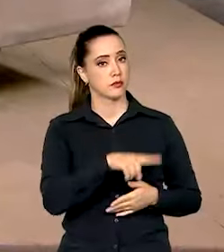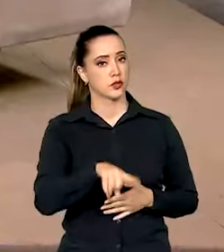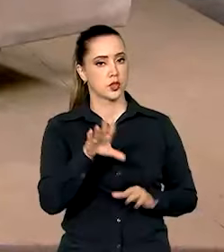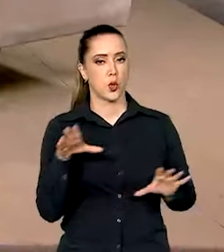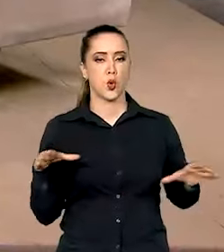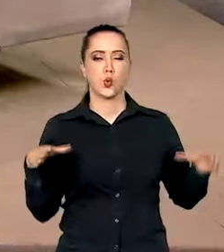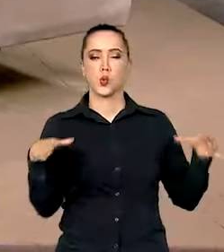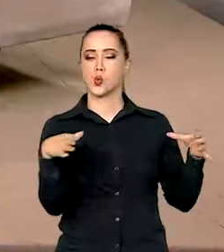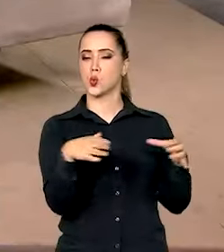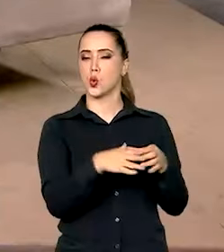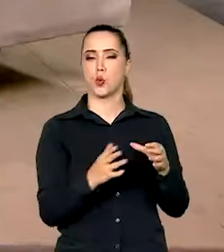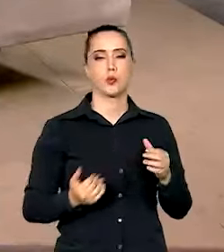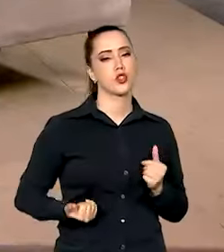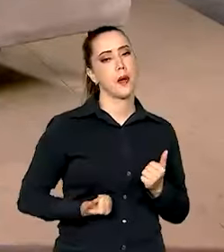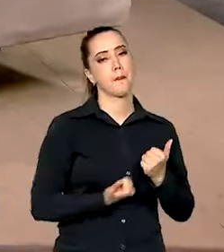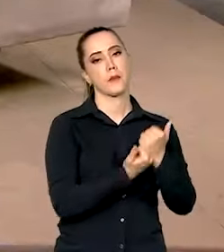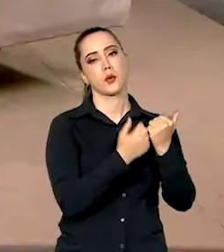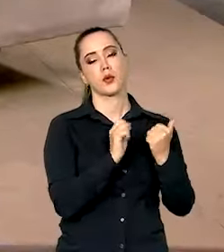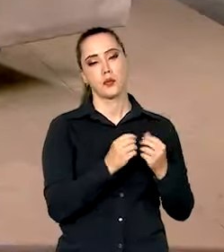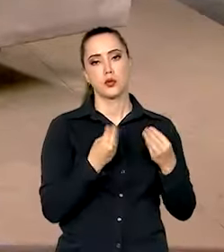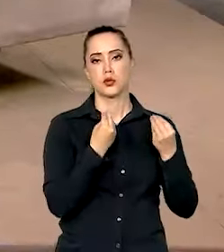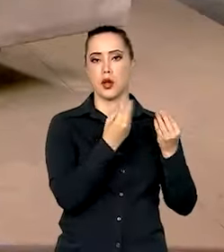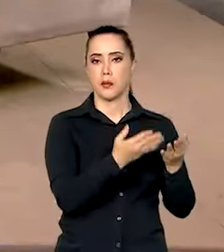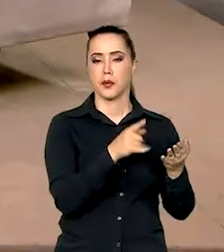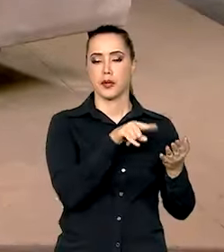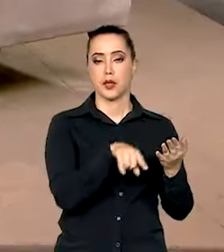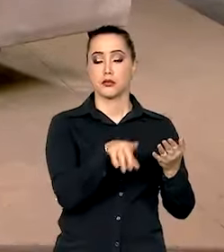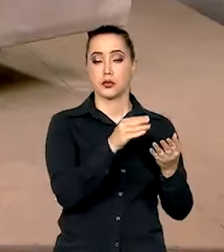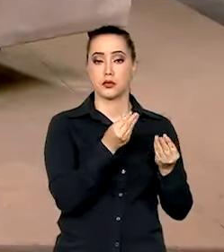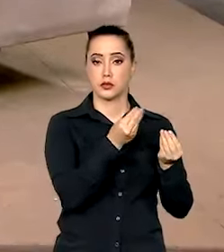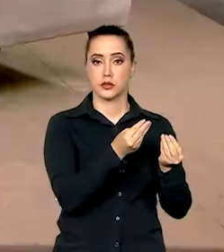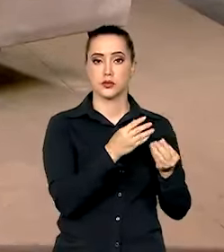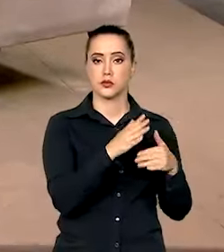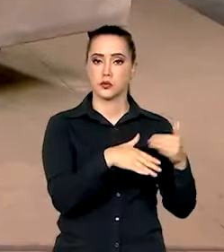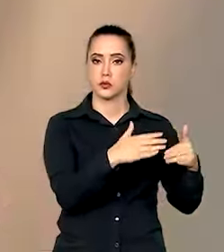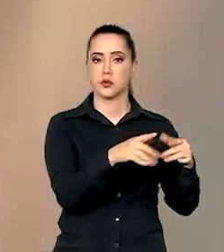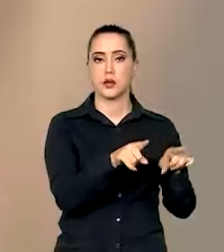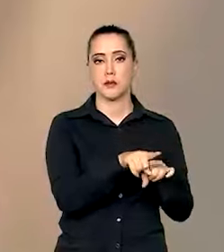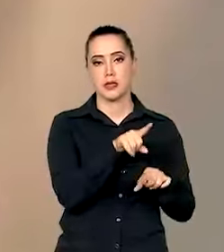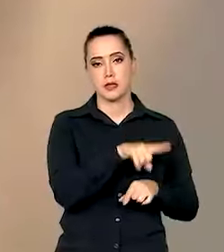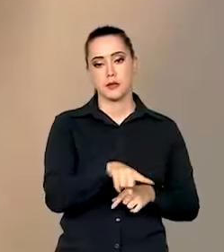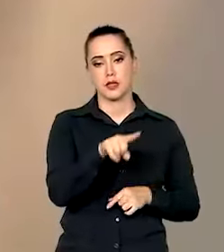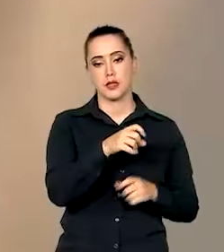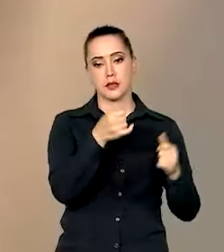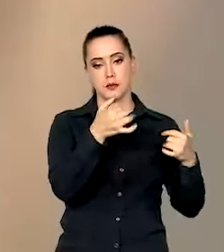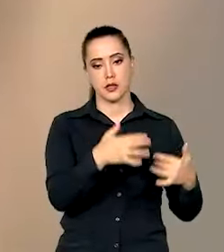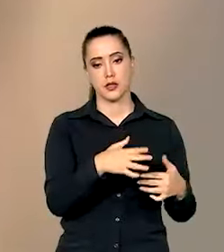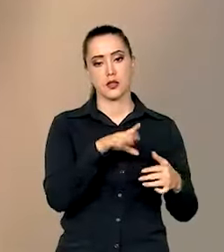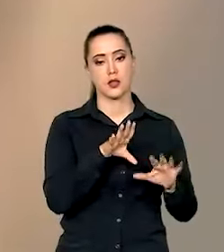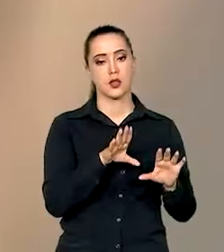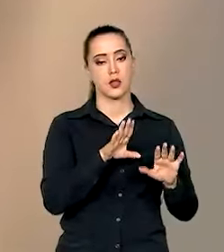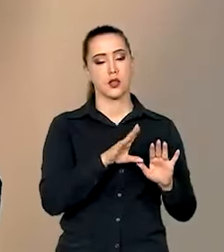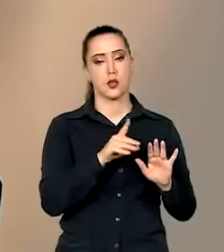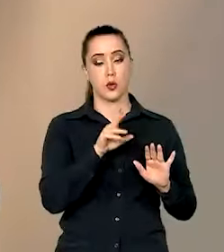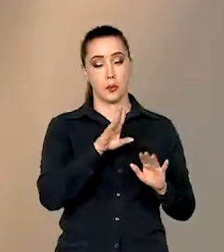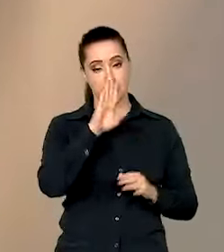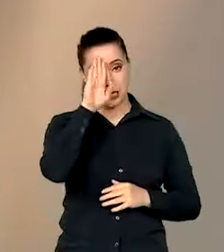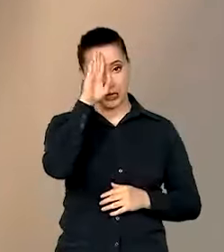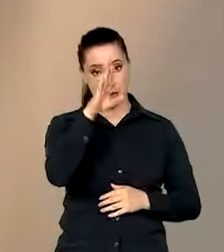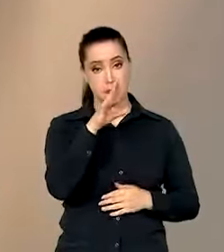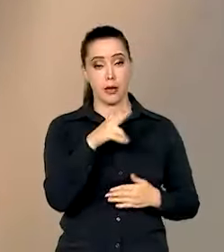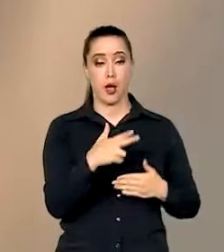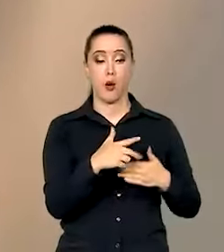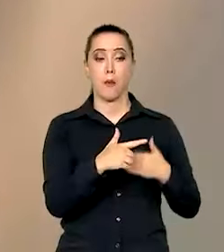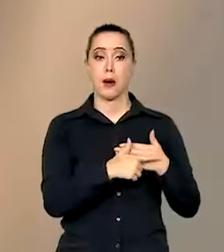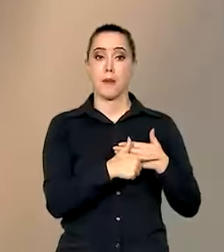galera imensa que pôde contribuir desse processo, mas sempre elas dizendo que o protagonista protagonismo da juventude. Então, foram jovens